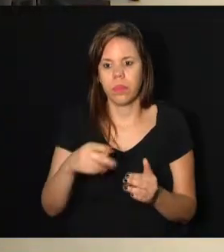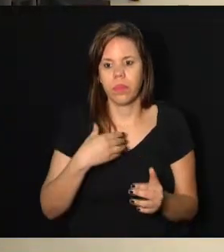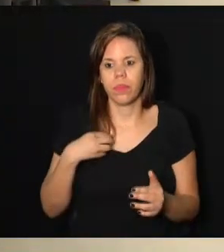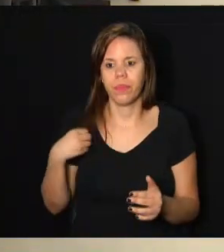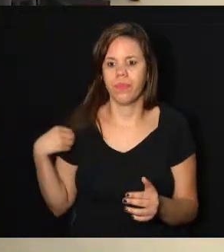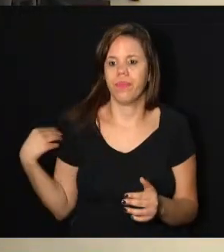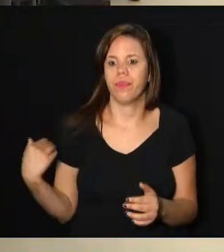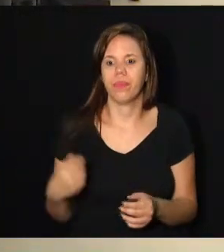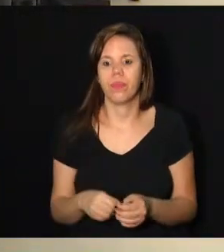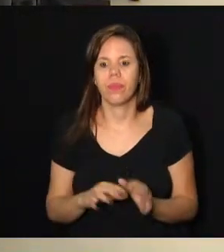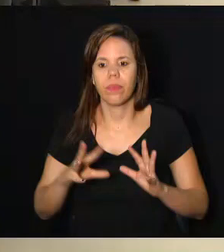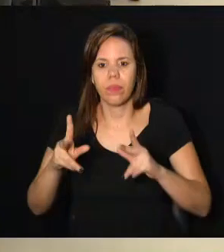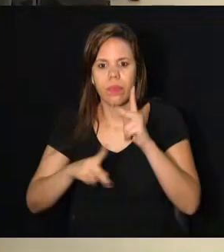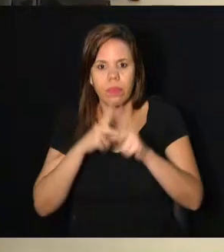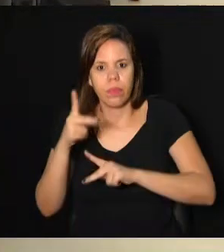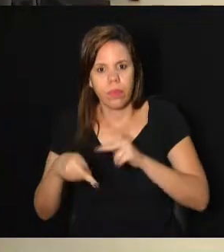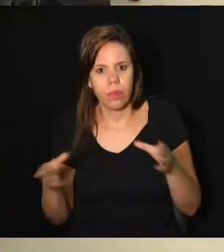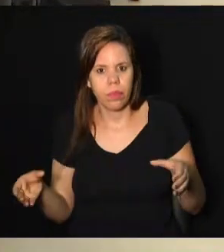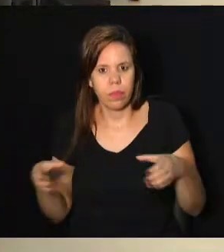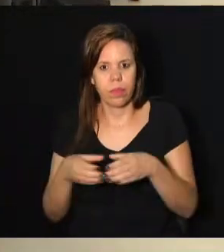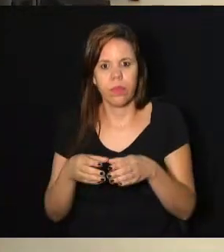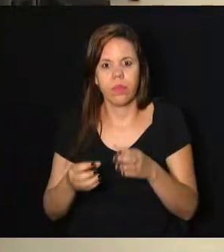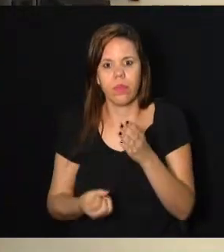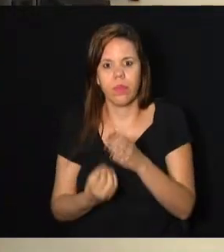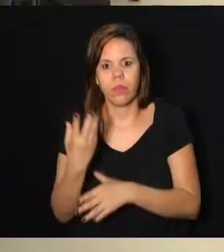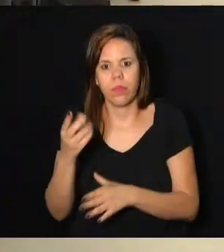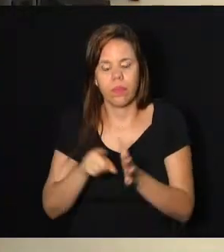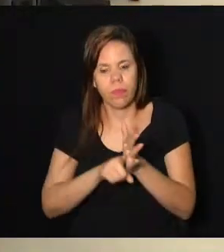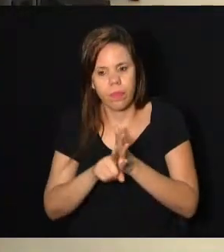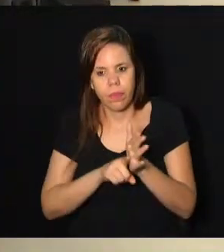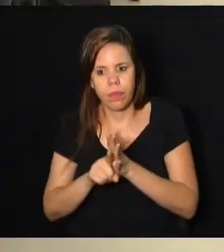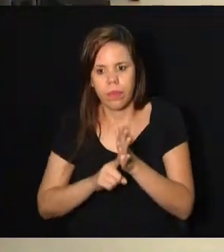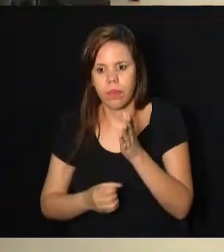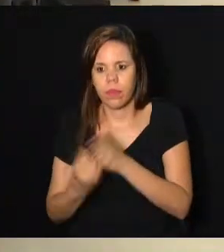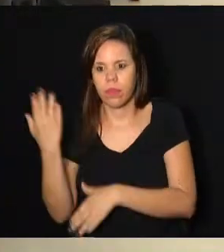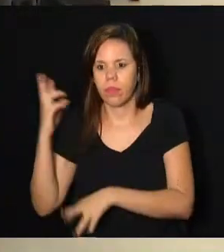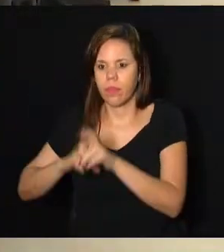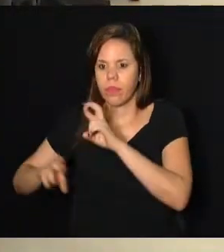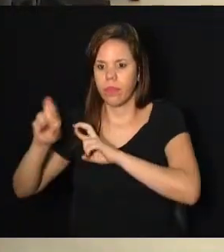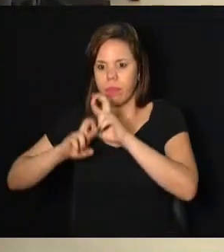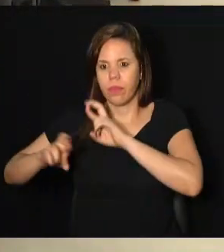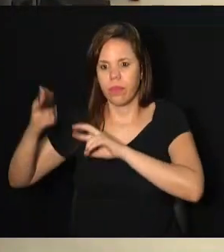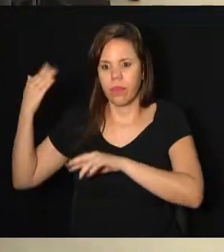todo mundo, diante da conjuntura daquilo que se apurou, daquilo que se verificou,